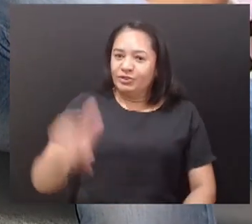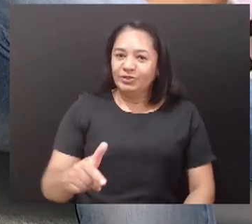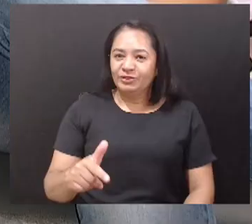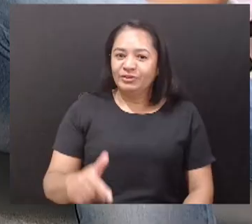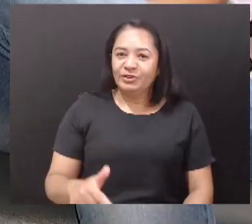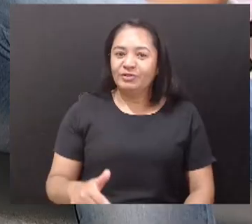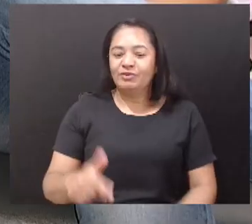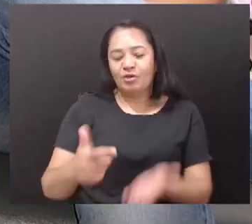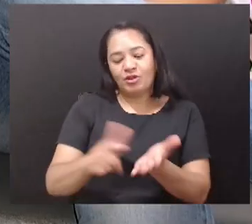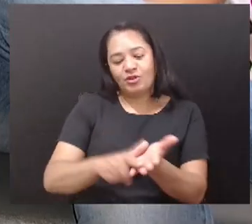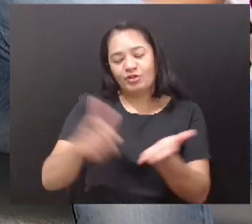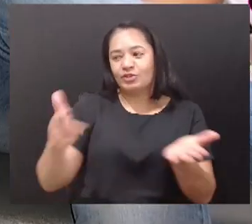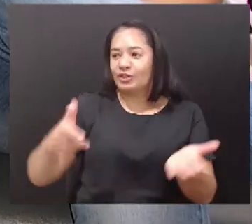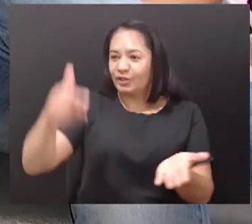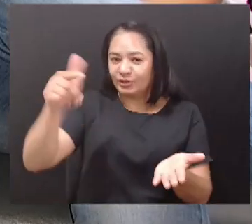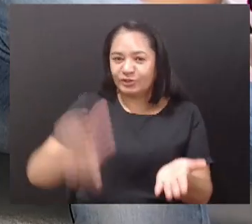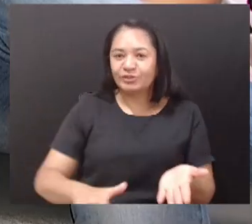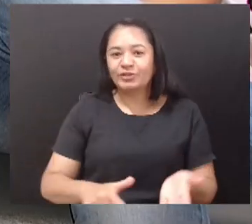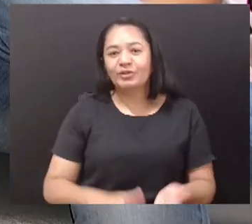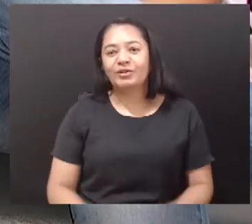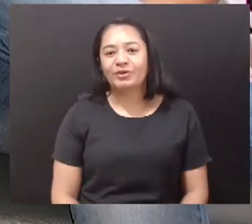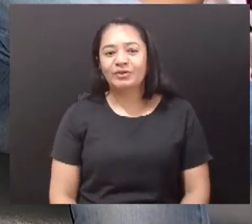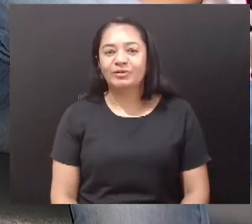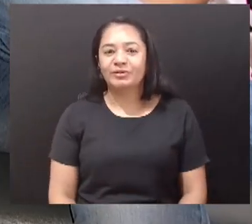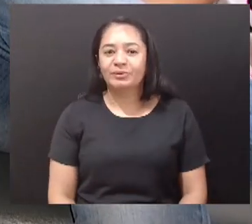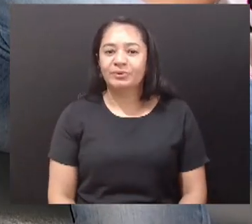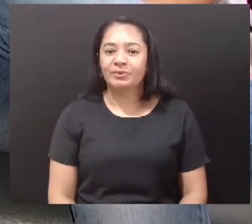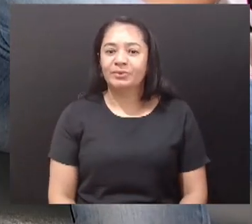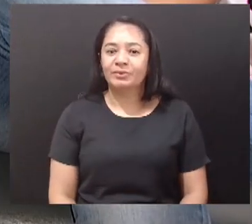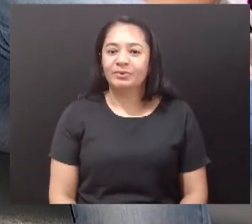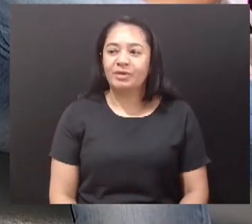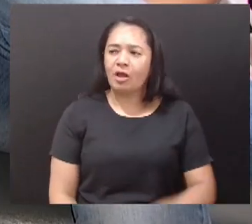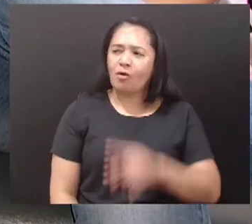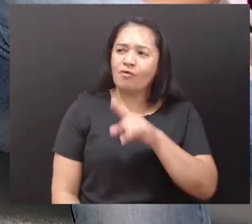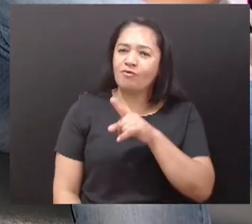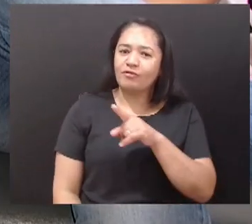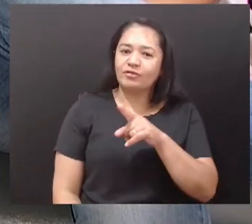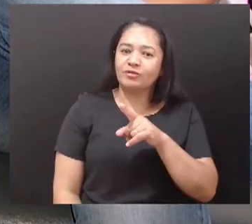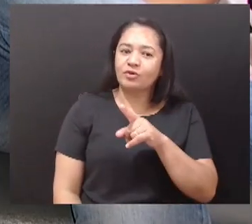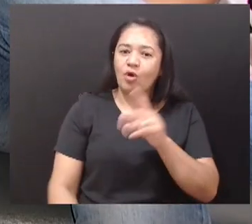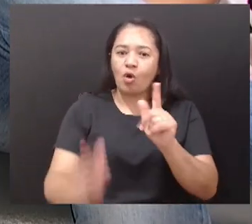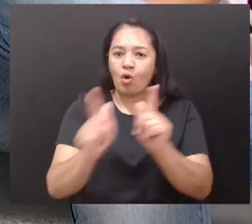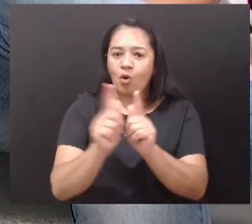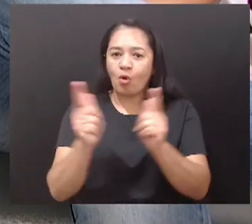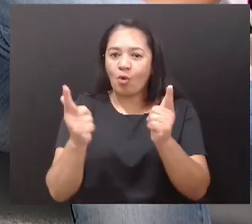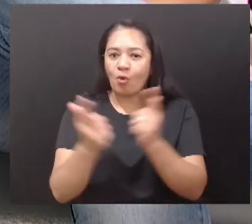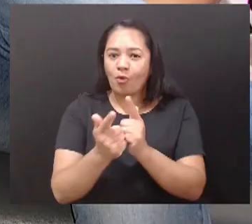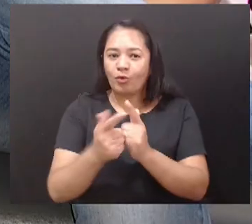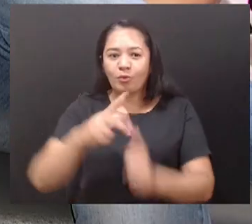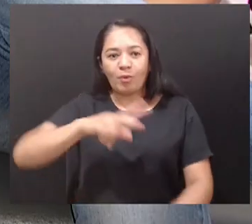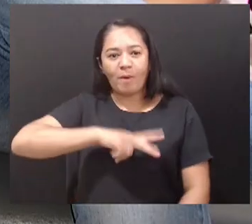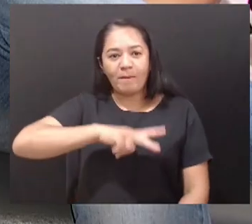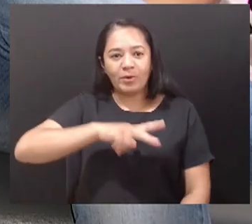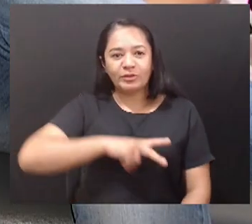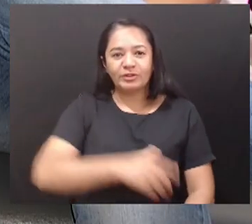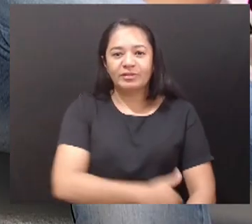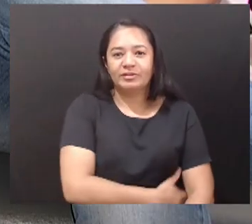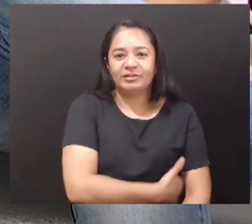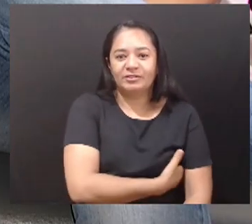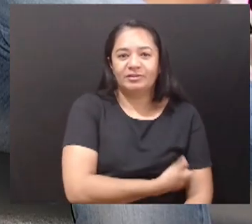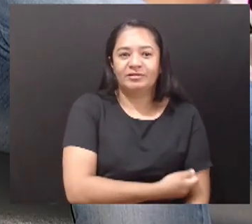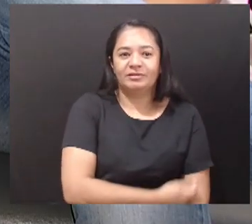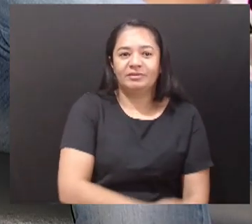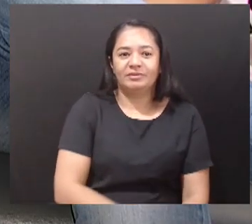nos noticiários. Quando a equipe de Portugal esteve aqui, você cortou o cabelo do Cristiano Ronaldo, é